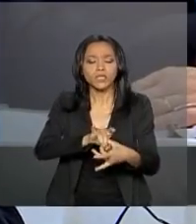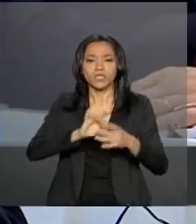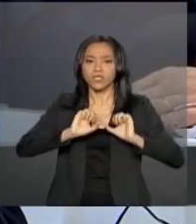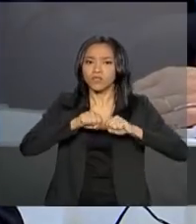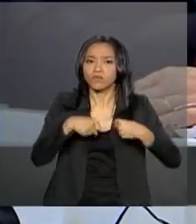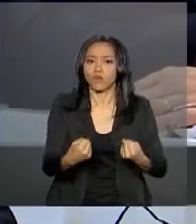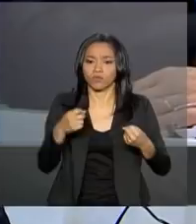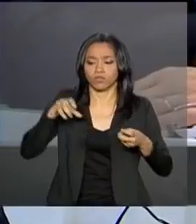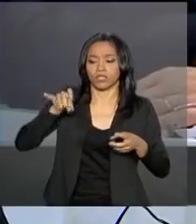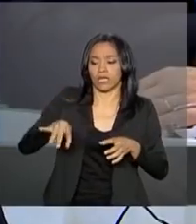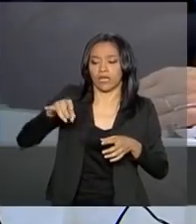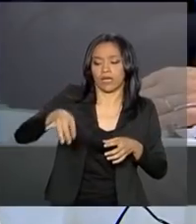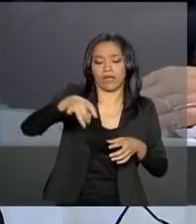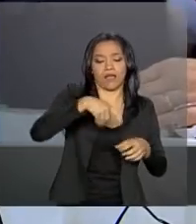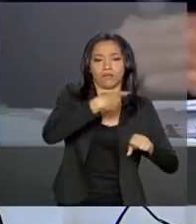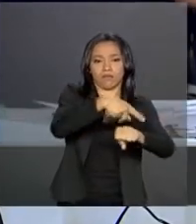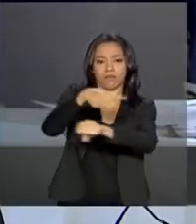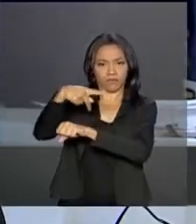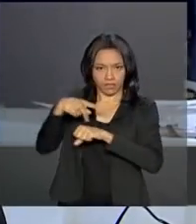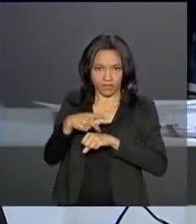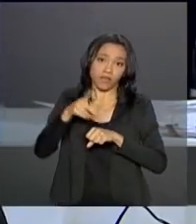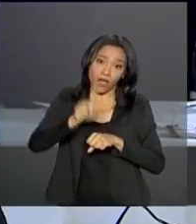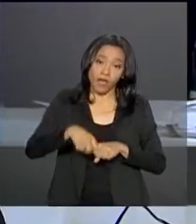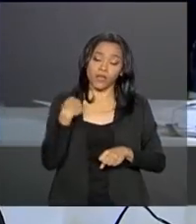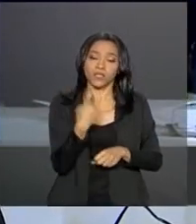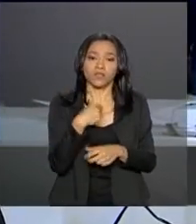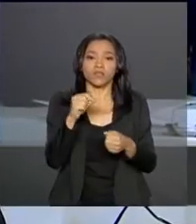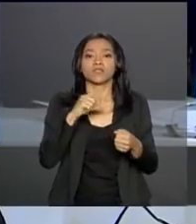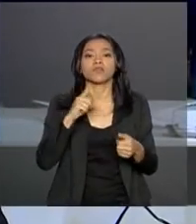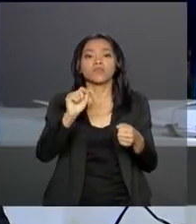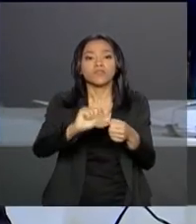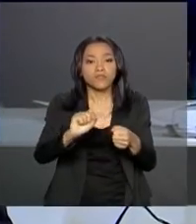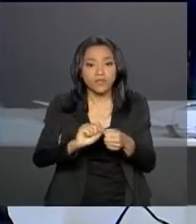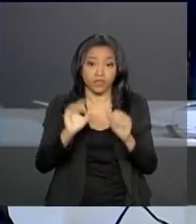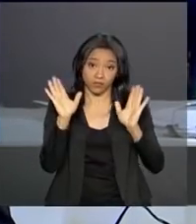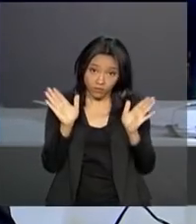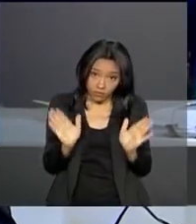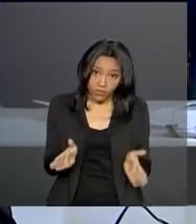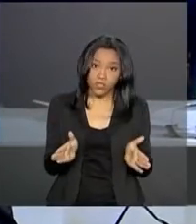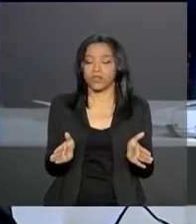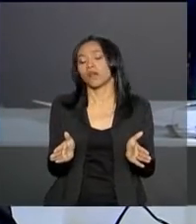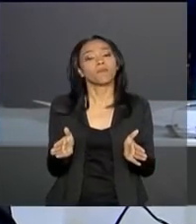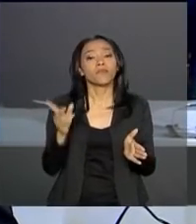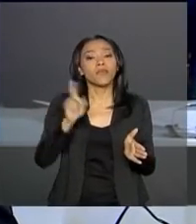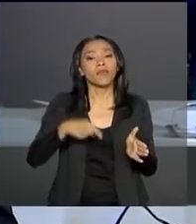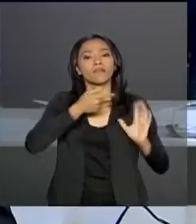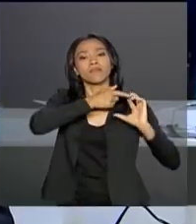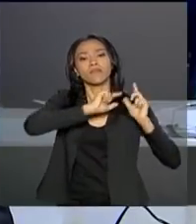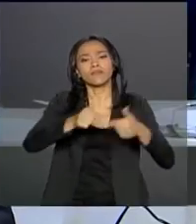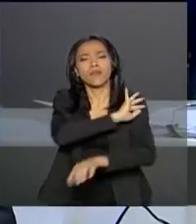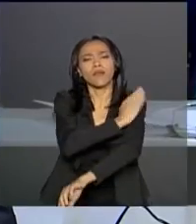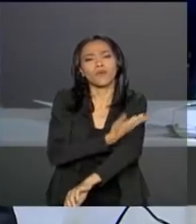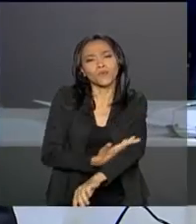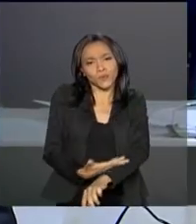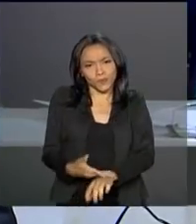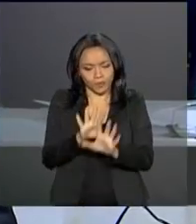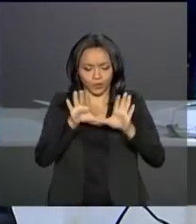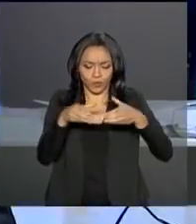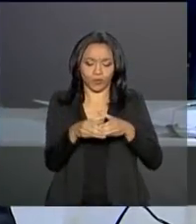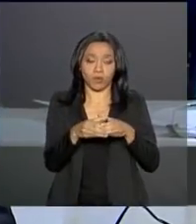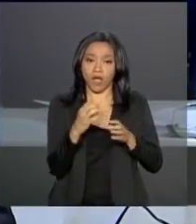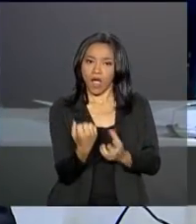e é o que temos feito sob o signo do que já se tornou nossa tradição a força do